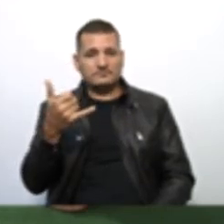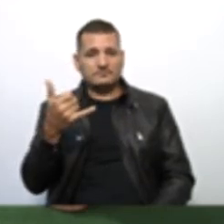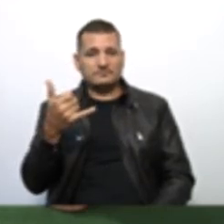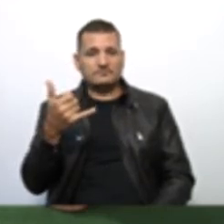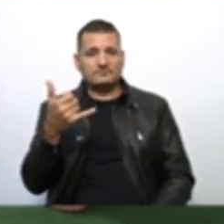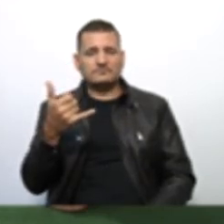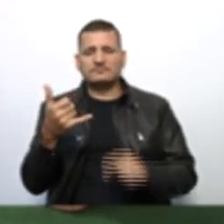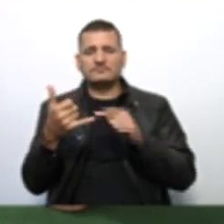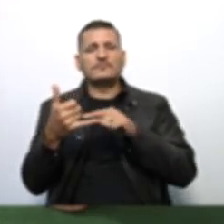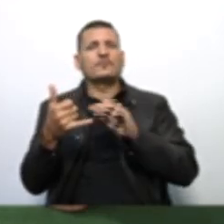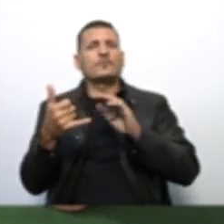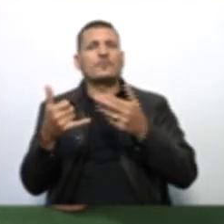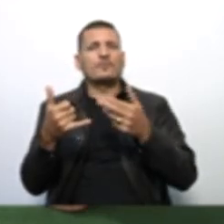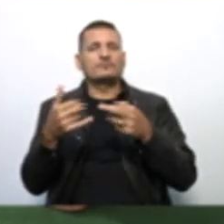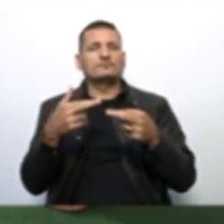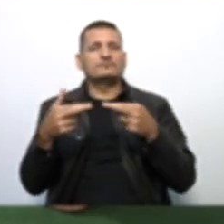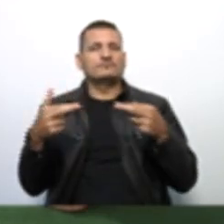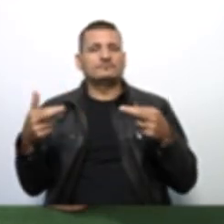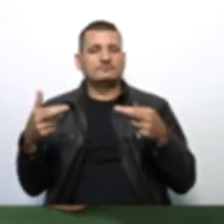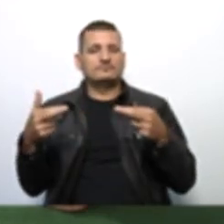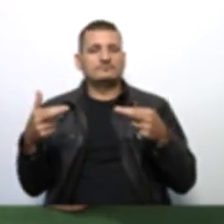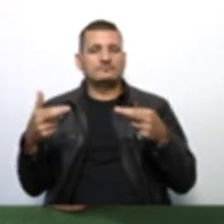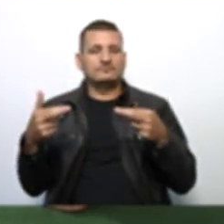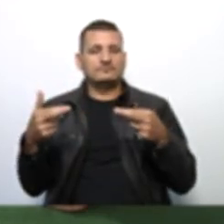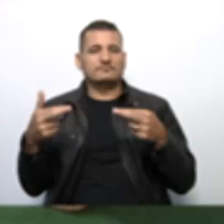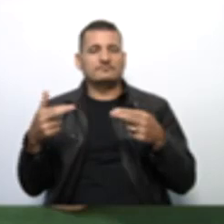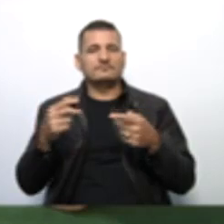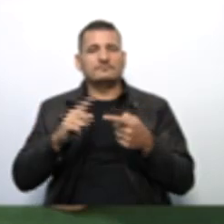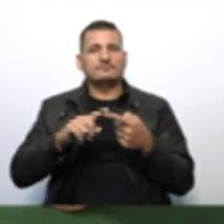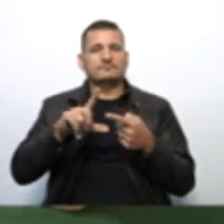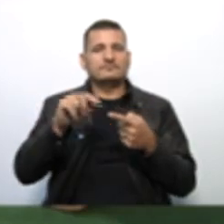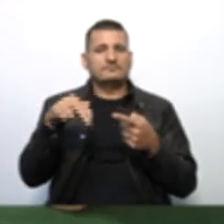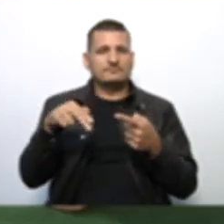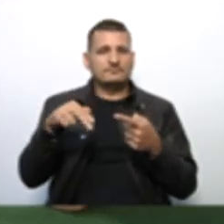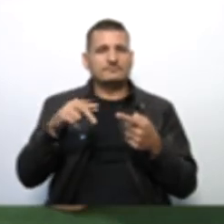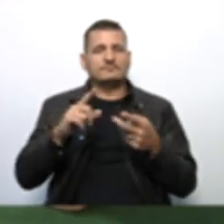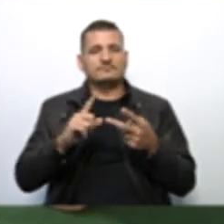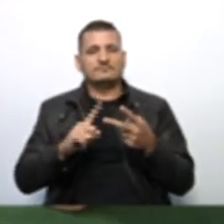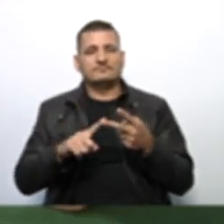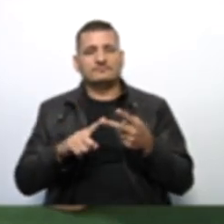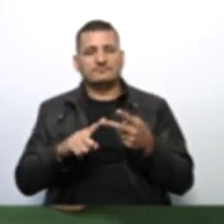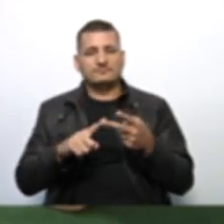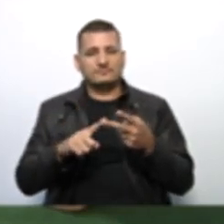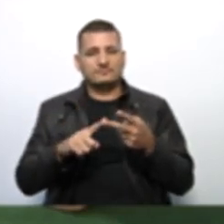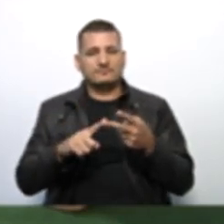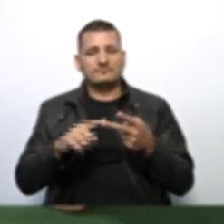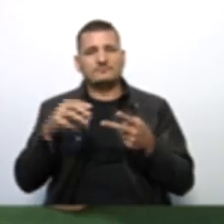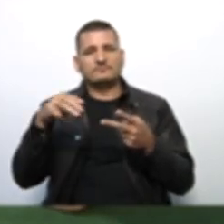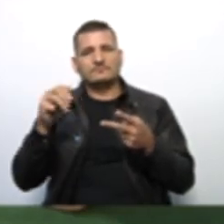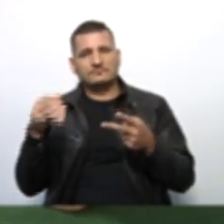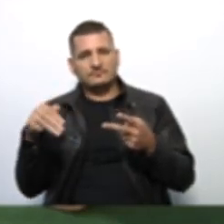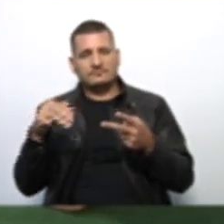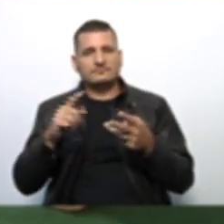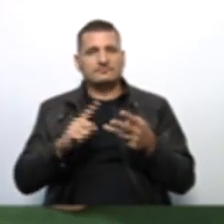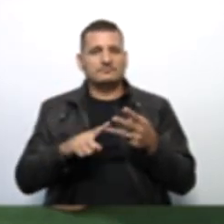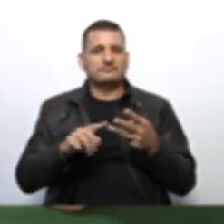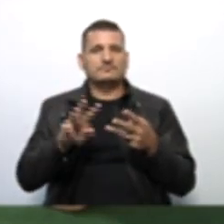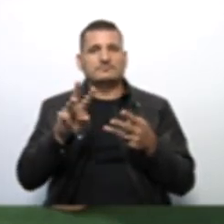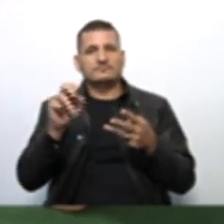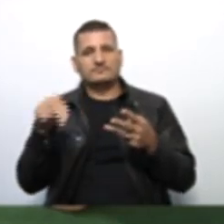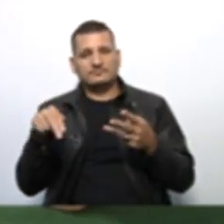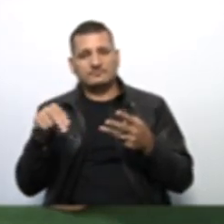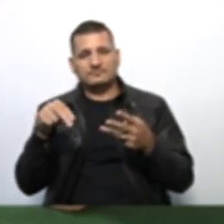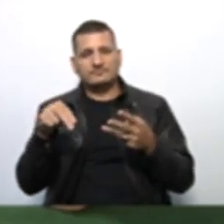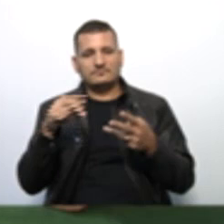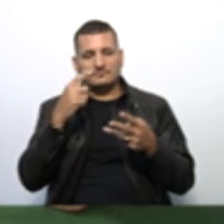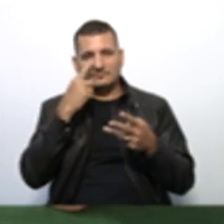de que área abrangente? Ele faz parte de uma LAN? Faz parte de uma MAN? Faz parte de uma WAN?